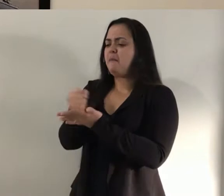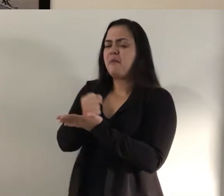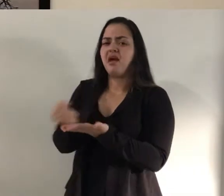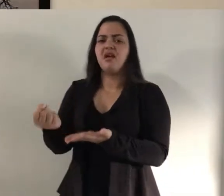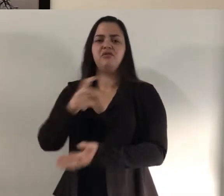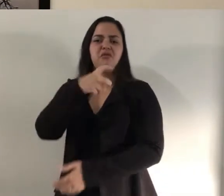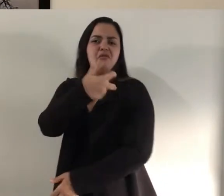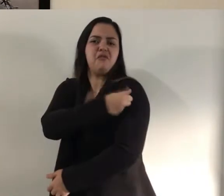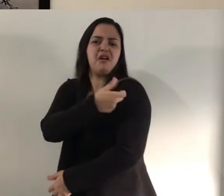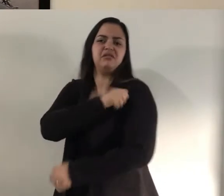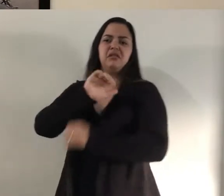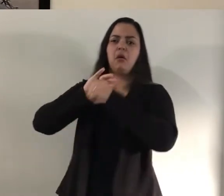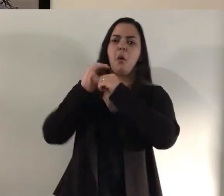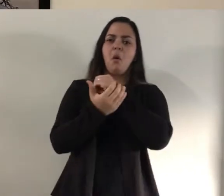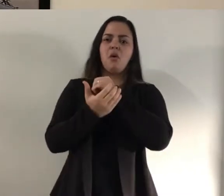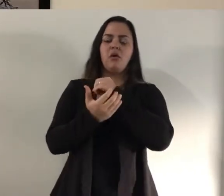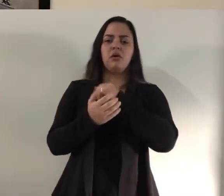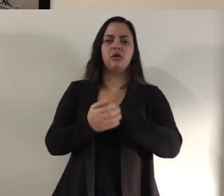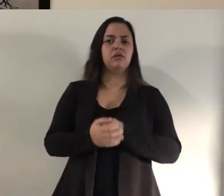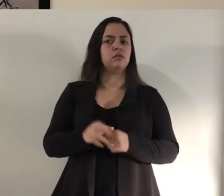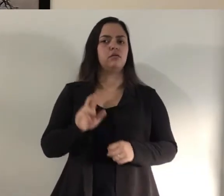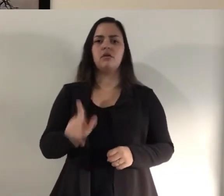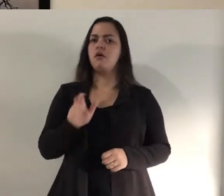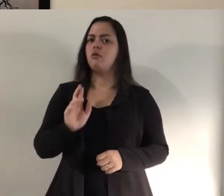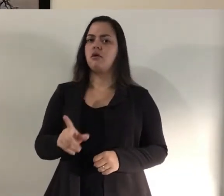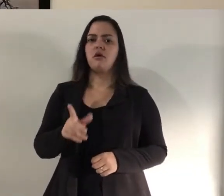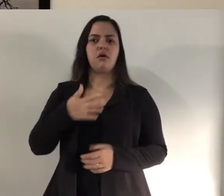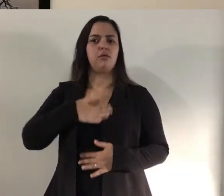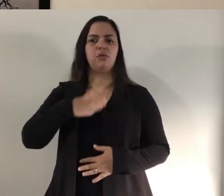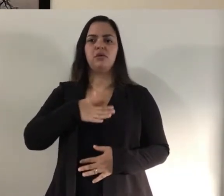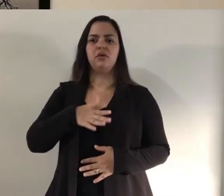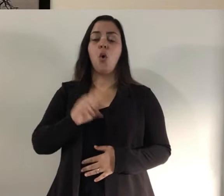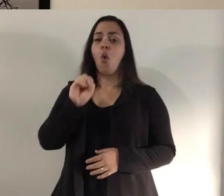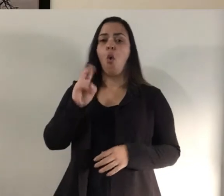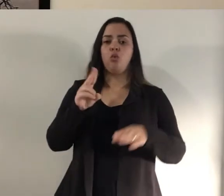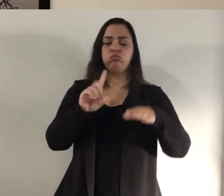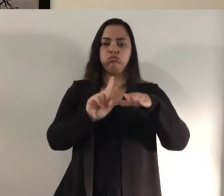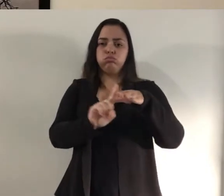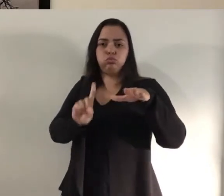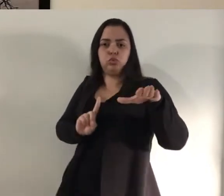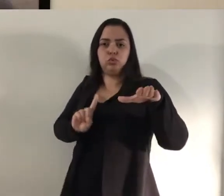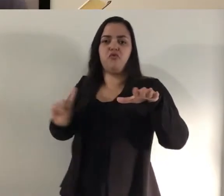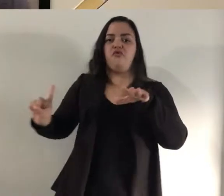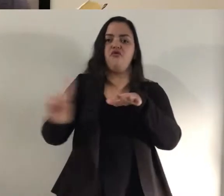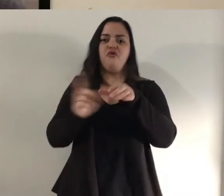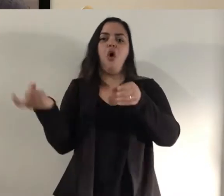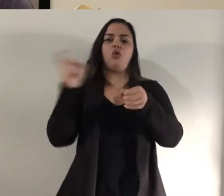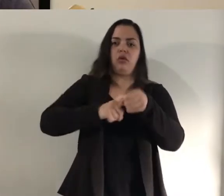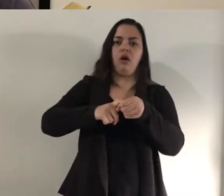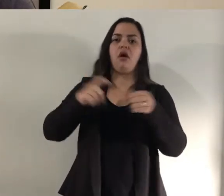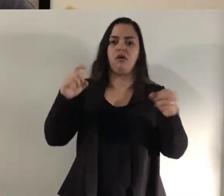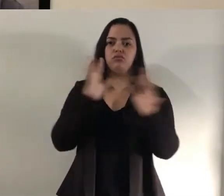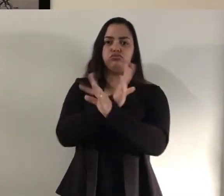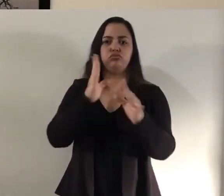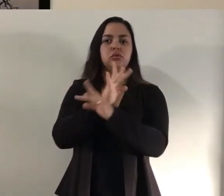coronavírus, ou simplesmente o fim do isolamento. O que aquieta a alma do ser humano, o que faz com que nós